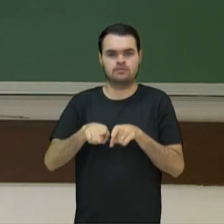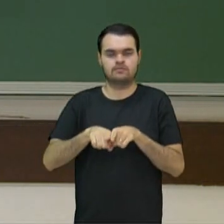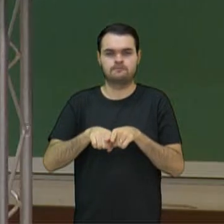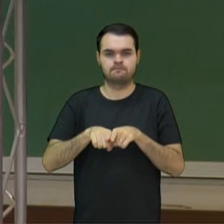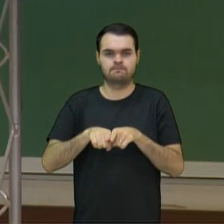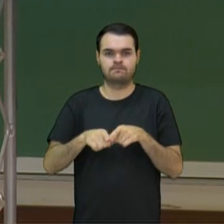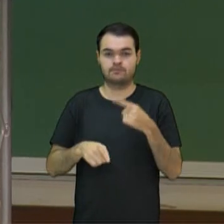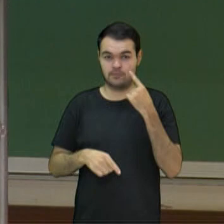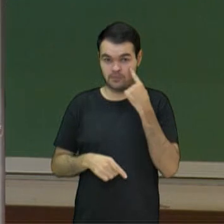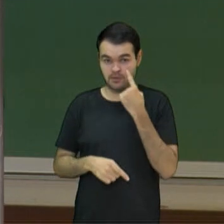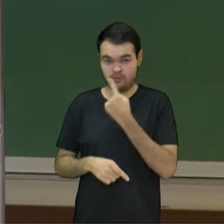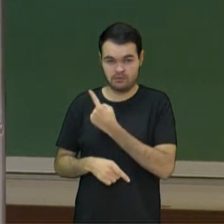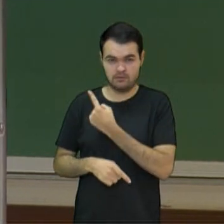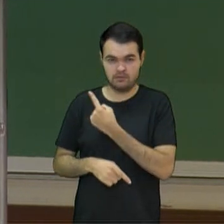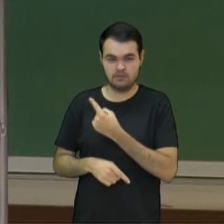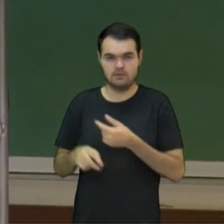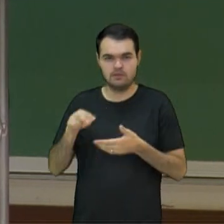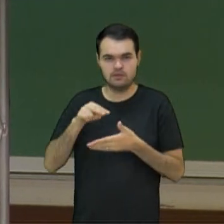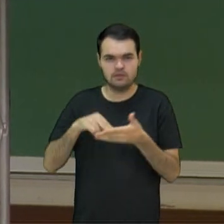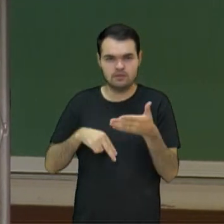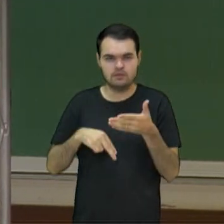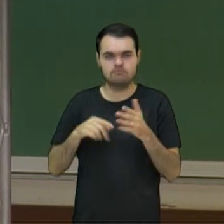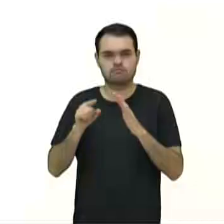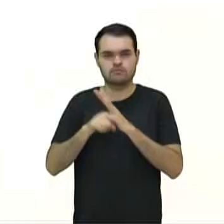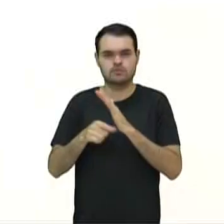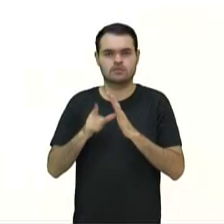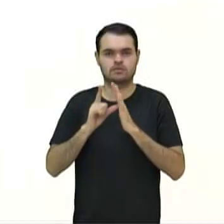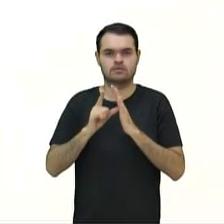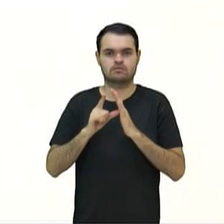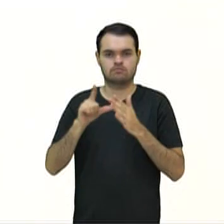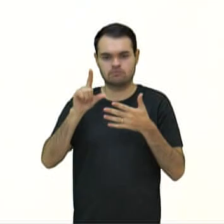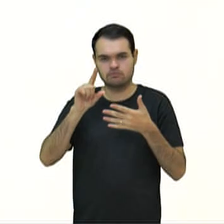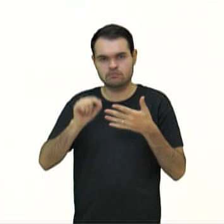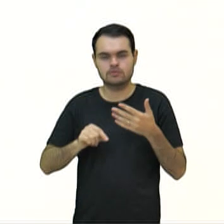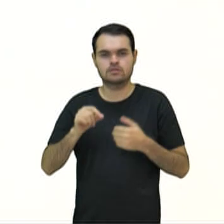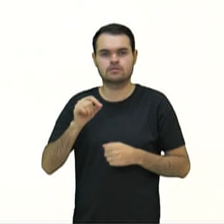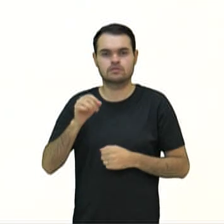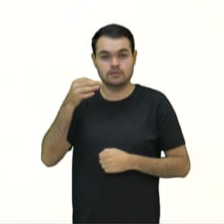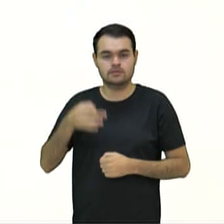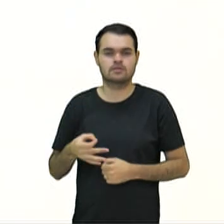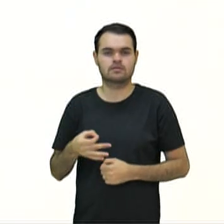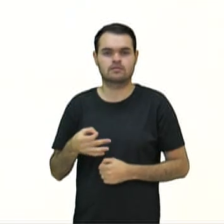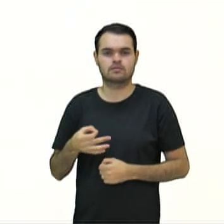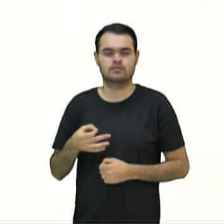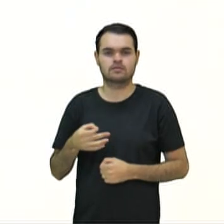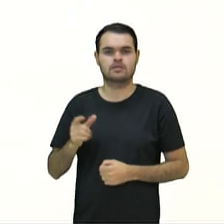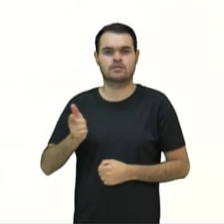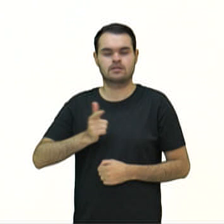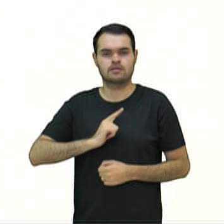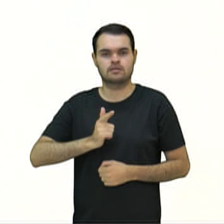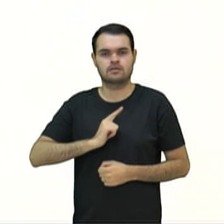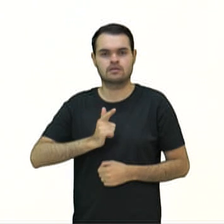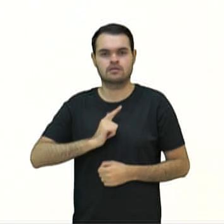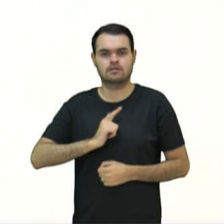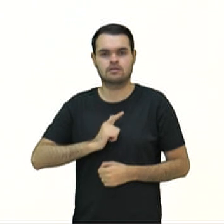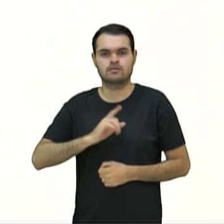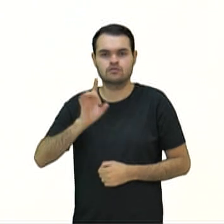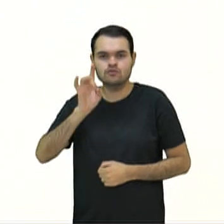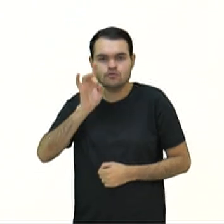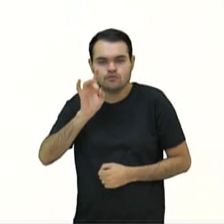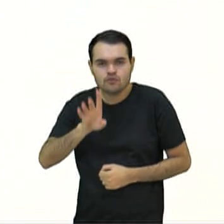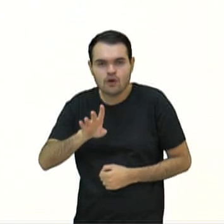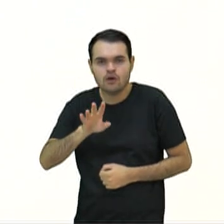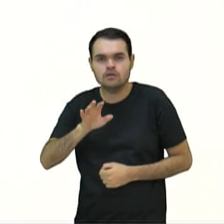caso. Então vamos ler aqui a questão antes. Assinale a alternativa correta que contém apenas